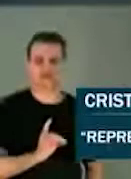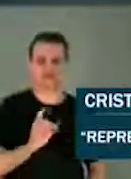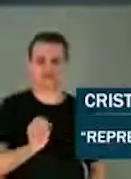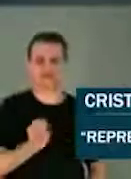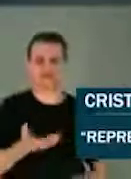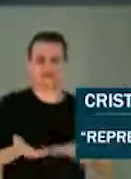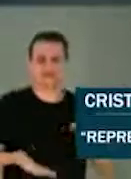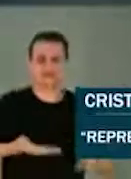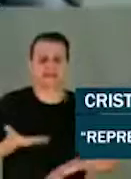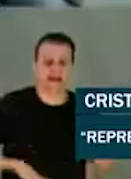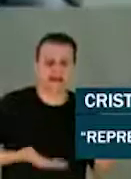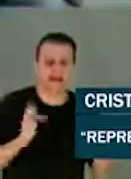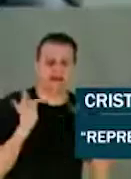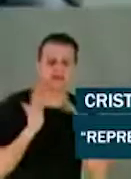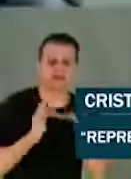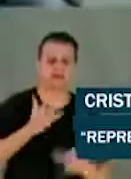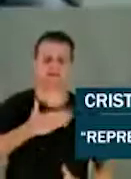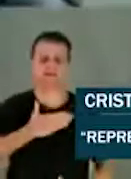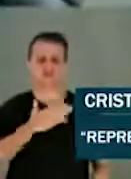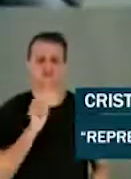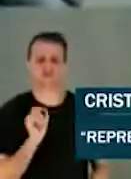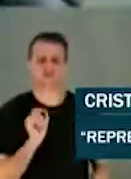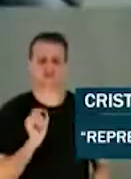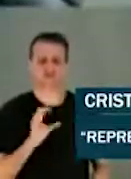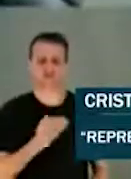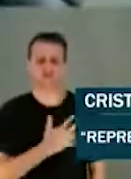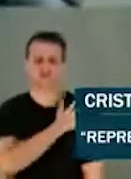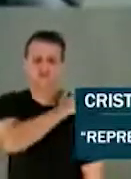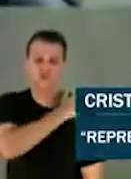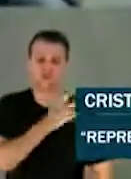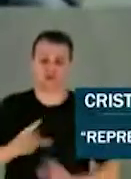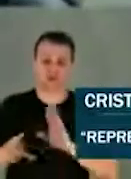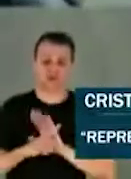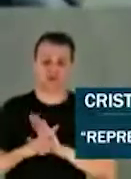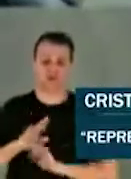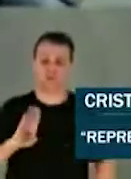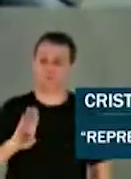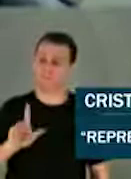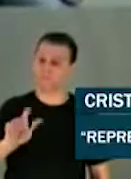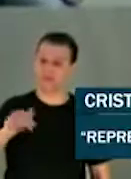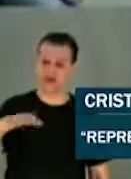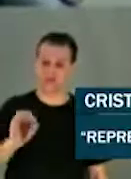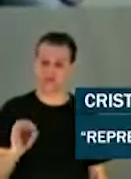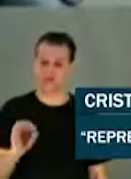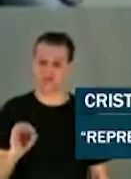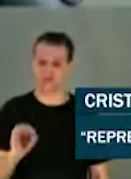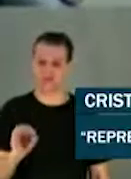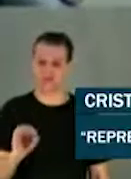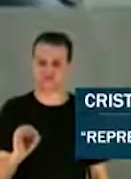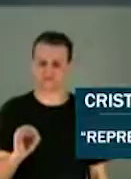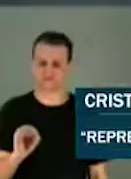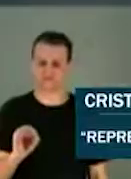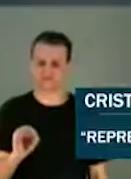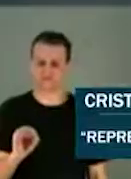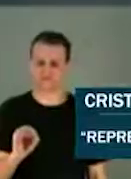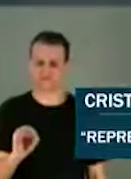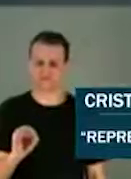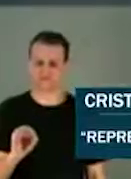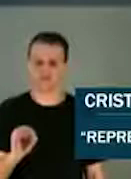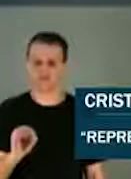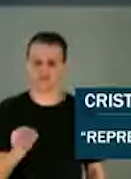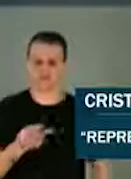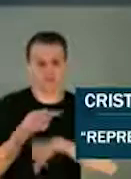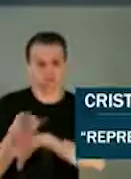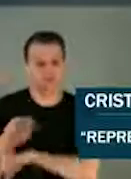a tratar e entrar em contato comigo foi o coronel da reserva branco tem de falar ao banco ao banco passou a falar